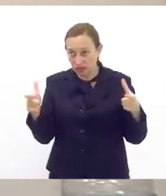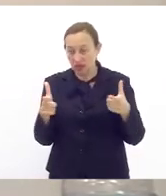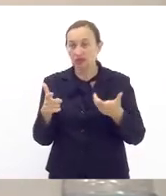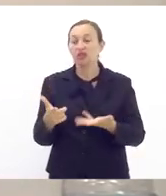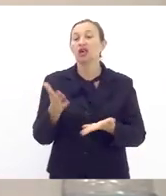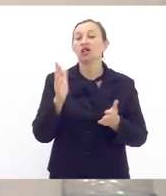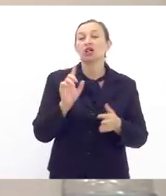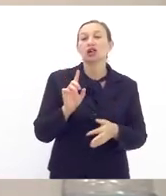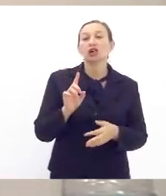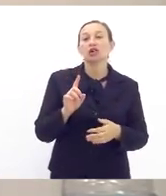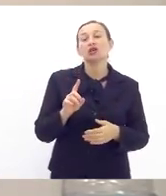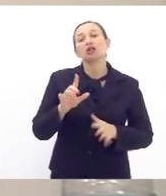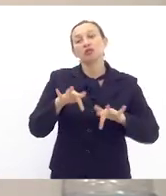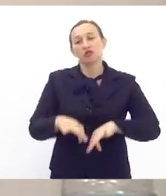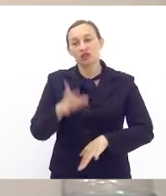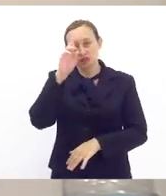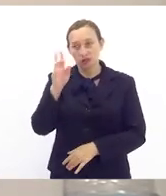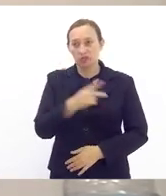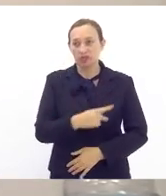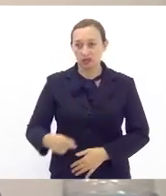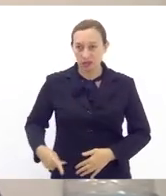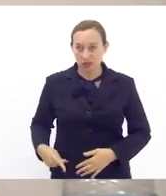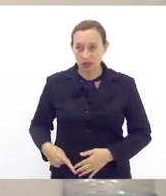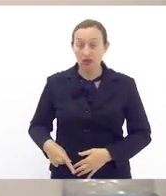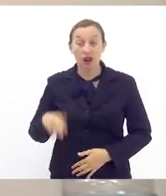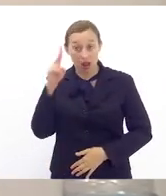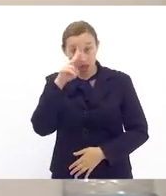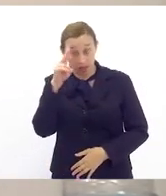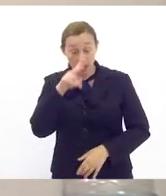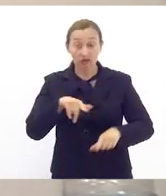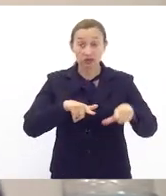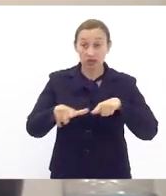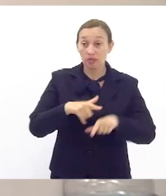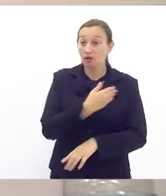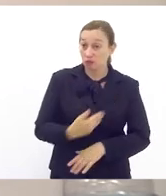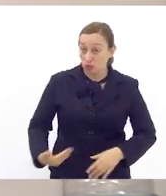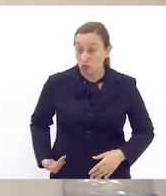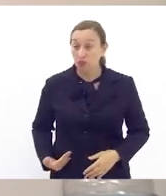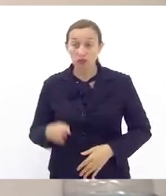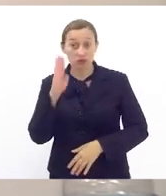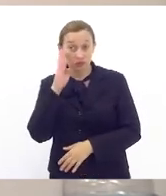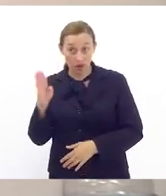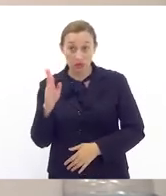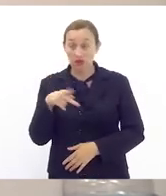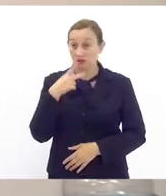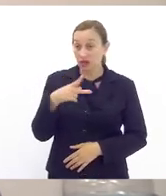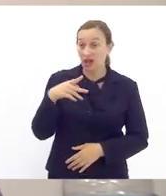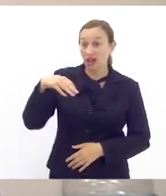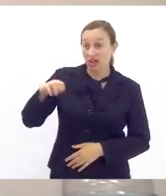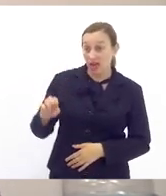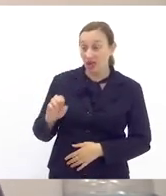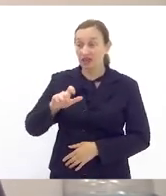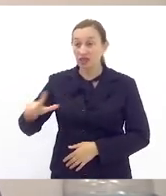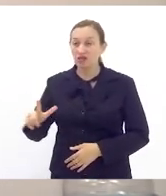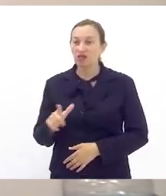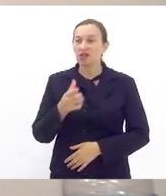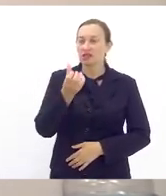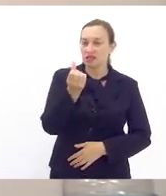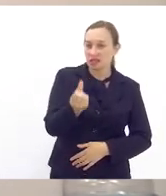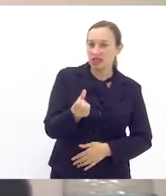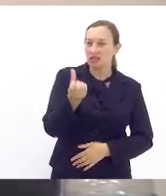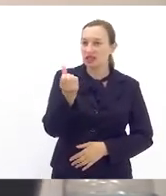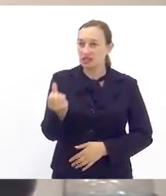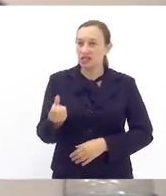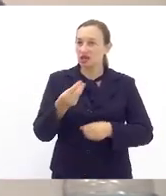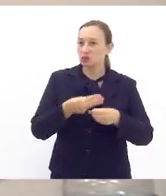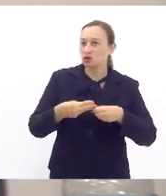por fim mesmo o senhor presidente eu quero lembrar que num serviço público essencial a gente está falando no caso da Elion de 66 municípios